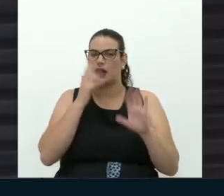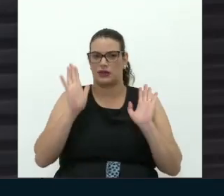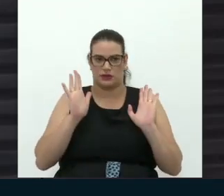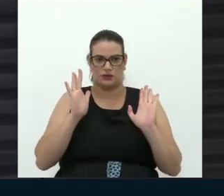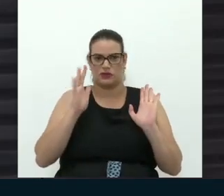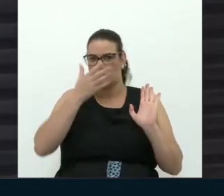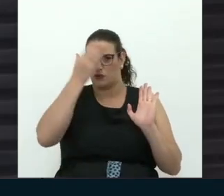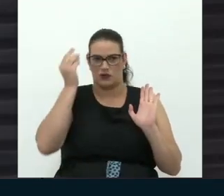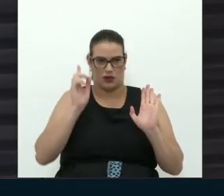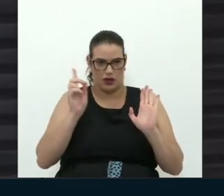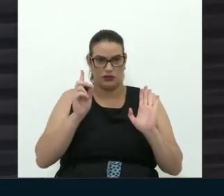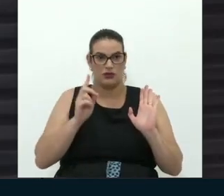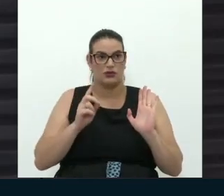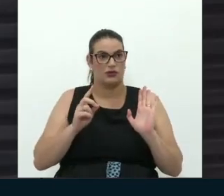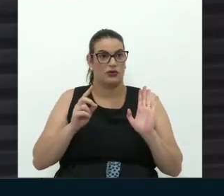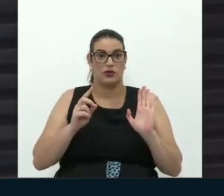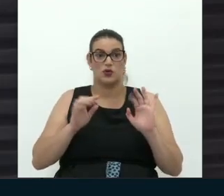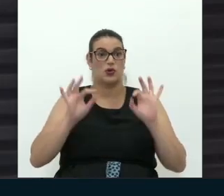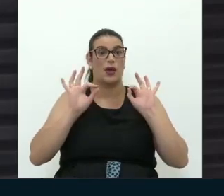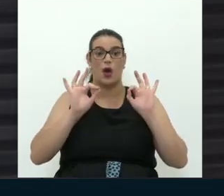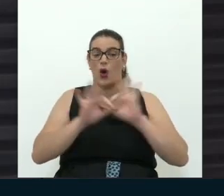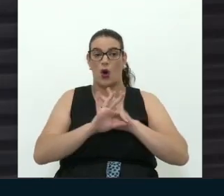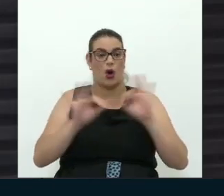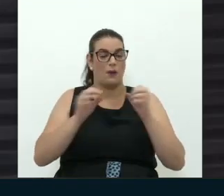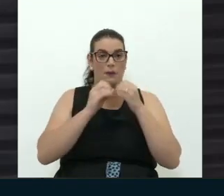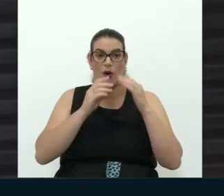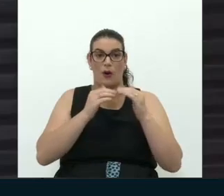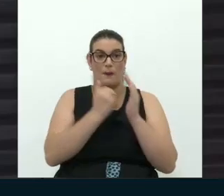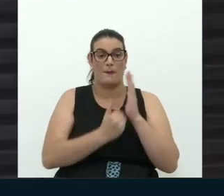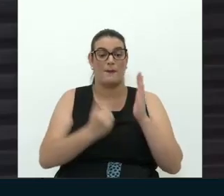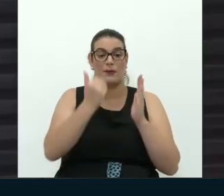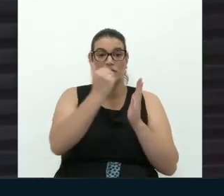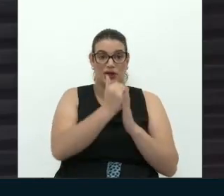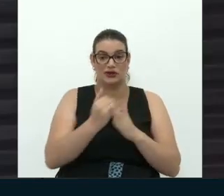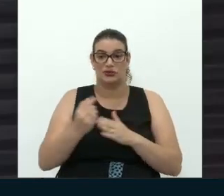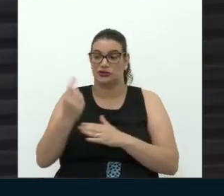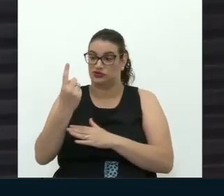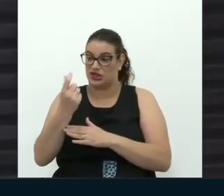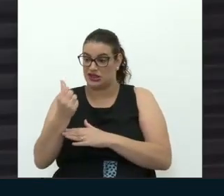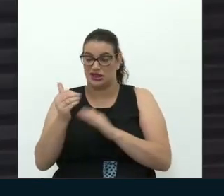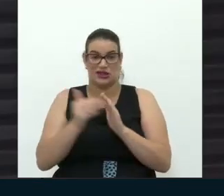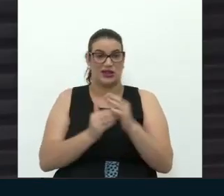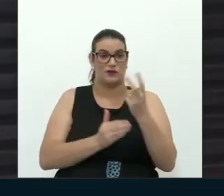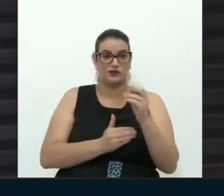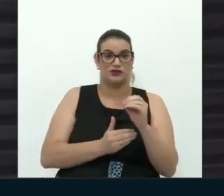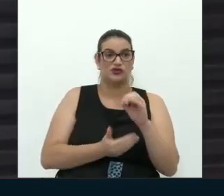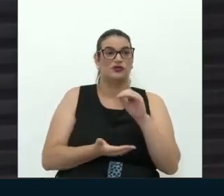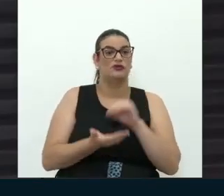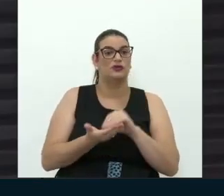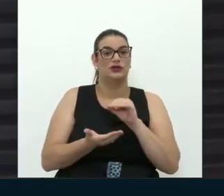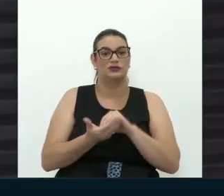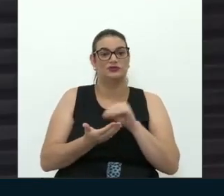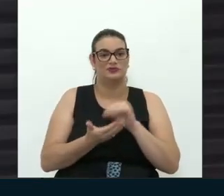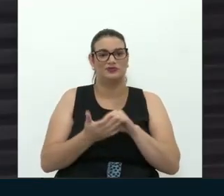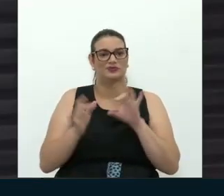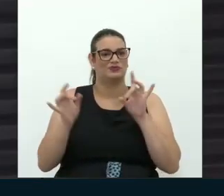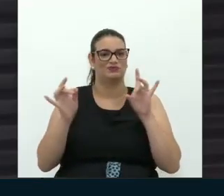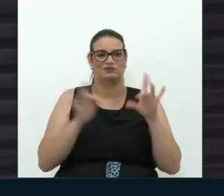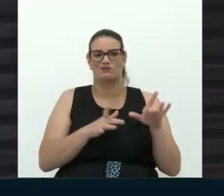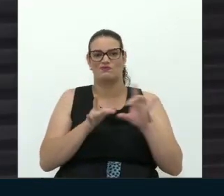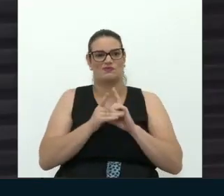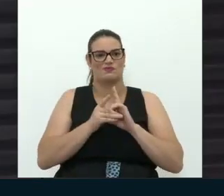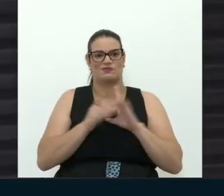a memória isso é um recorde mas dos 16 aos 20 anos a gente tem um déficit de jovens que estão abandonando a